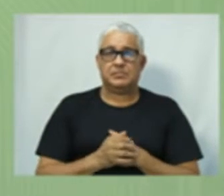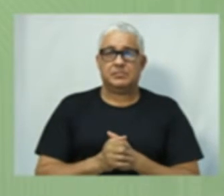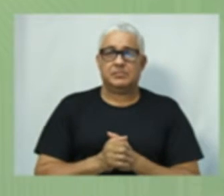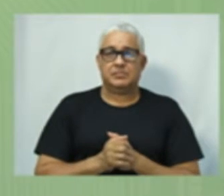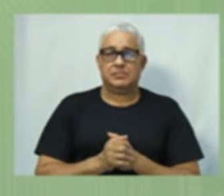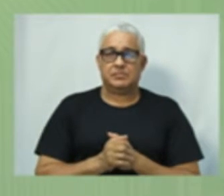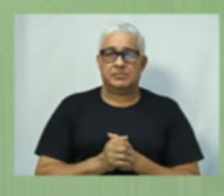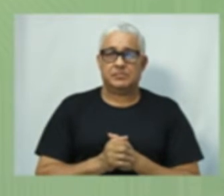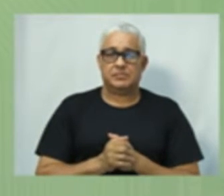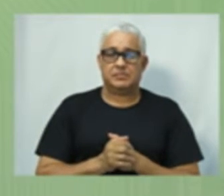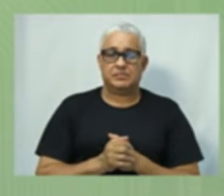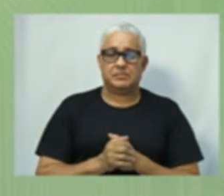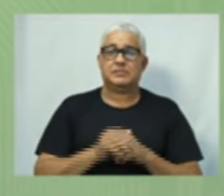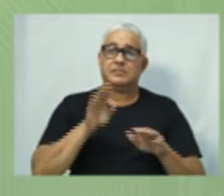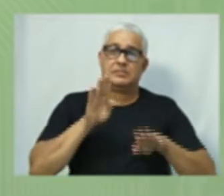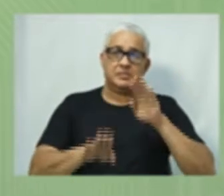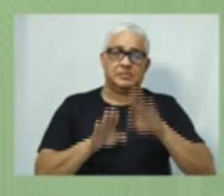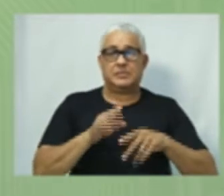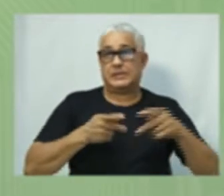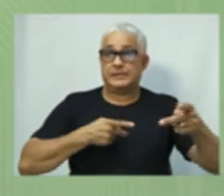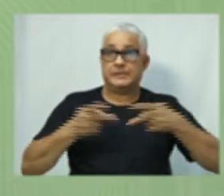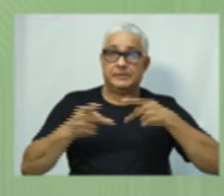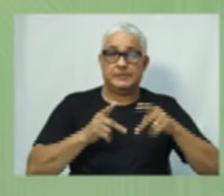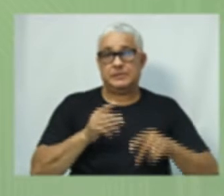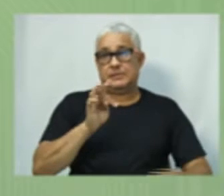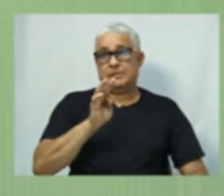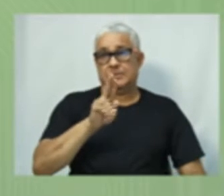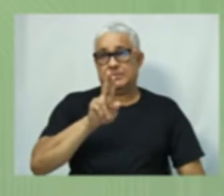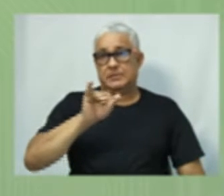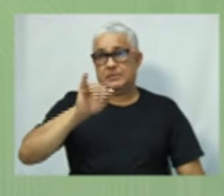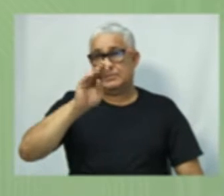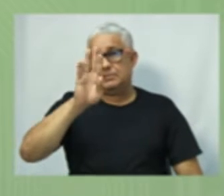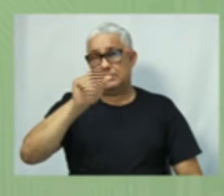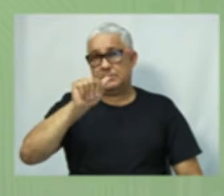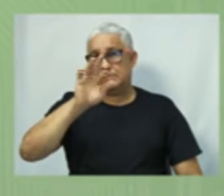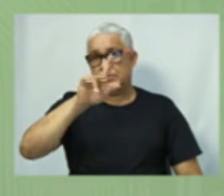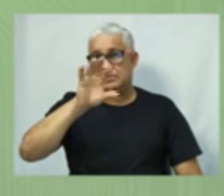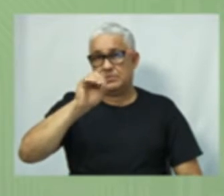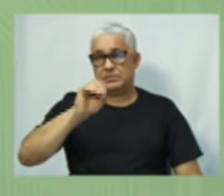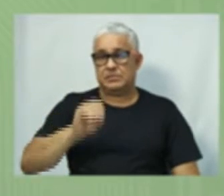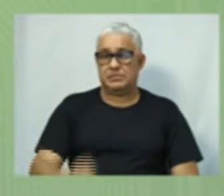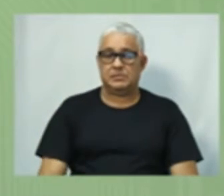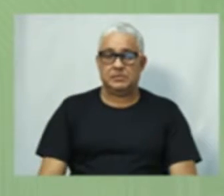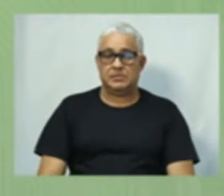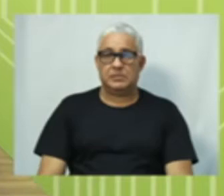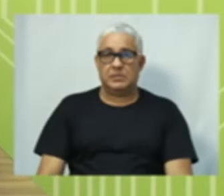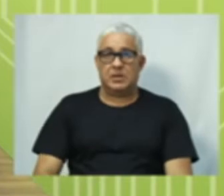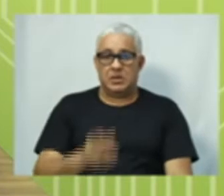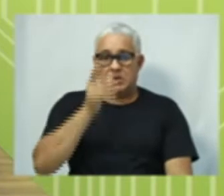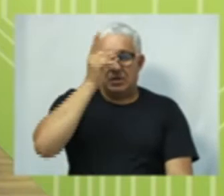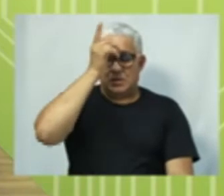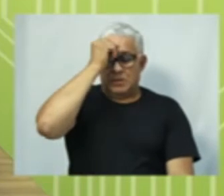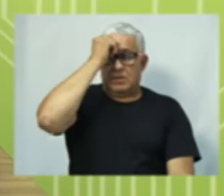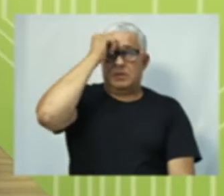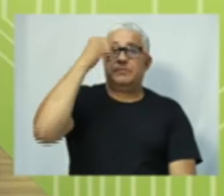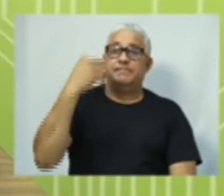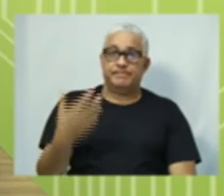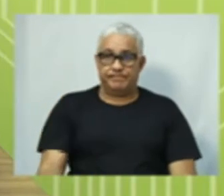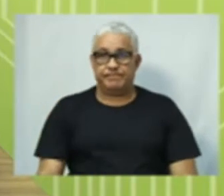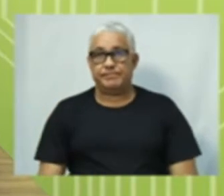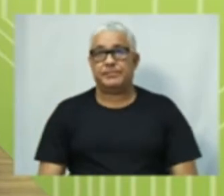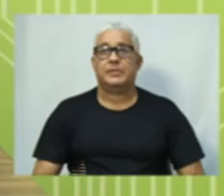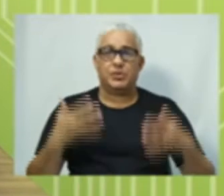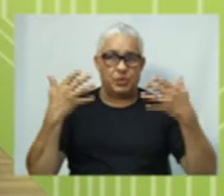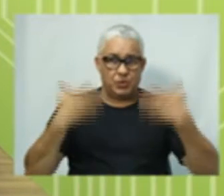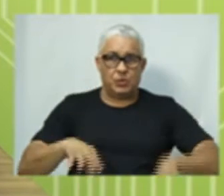com o seu planejamento tributário. Ufa! Gente, é